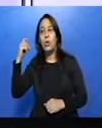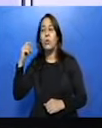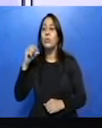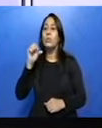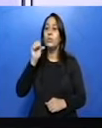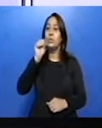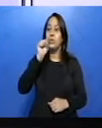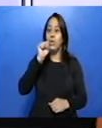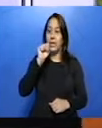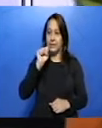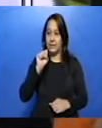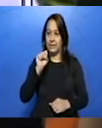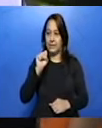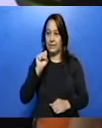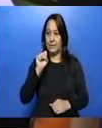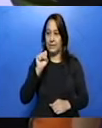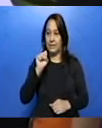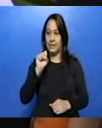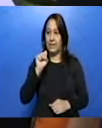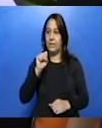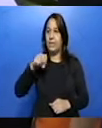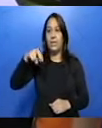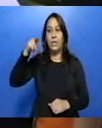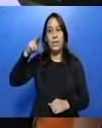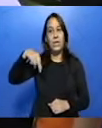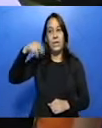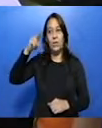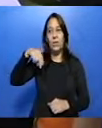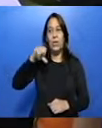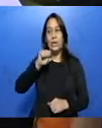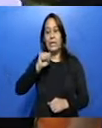consoante, tem som S.